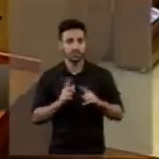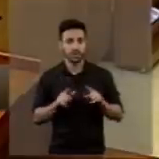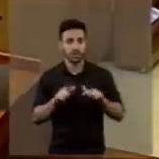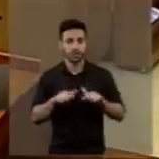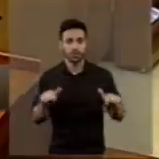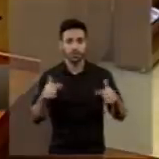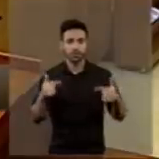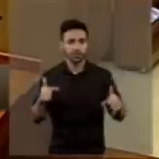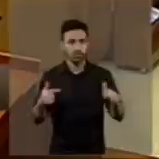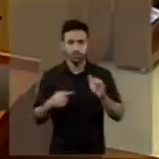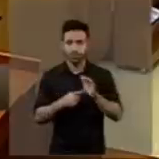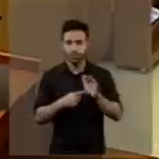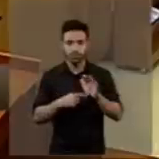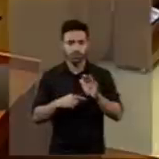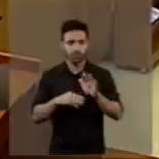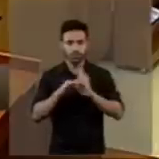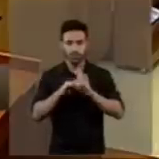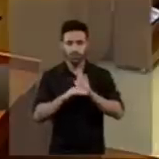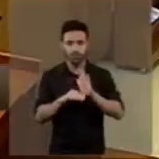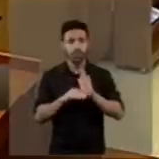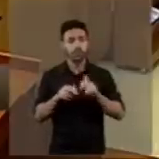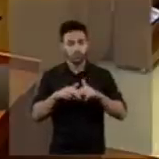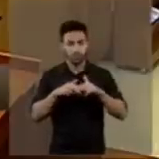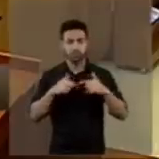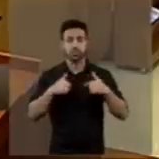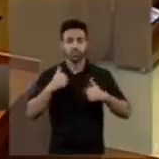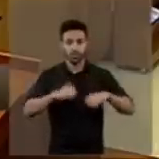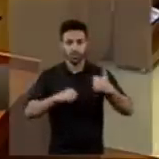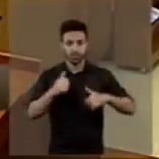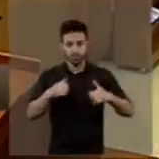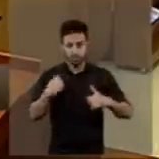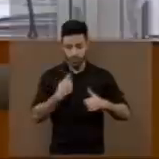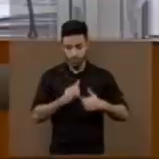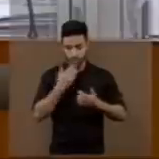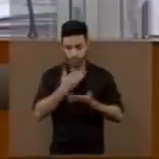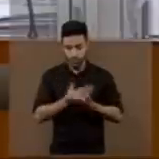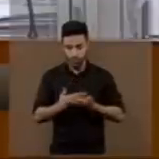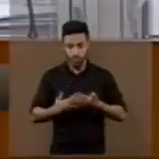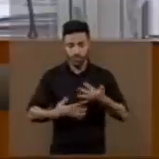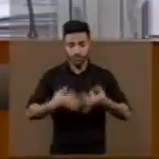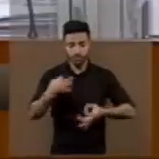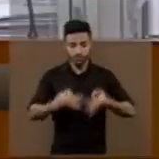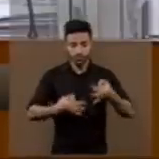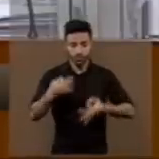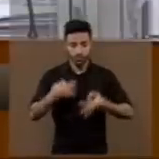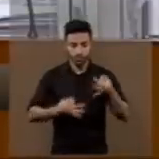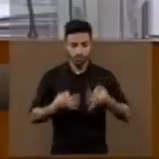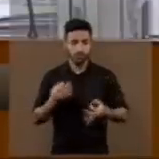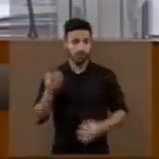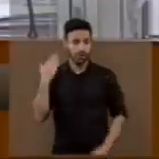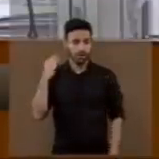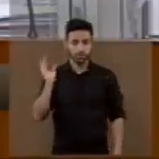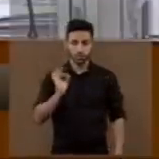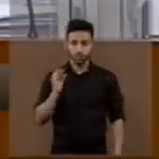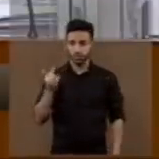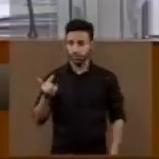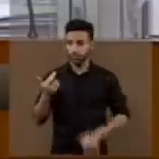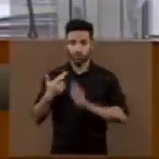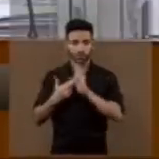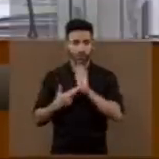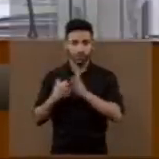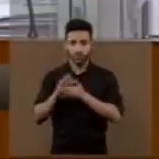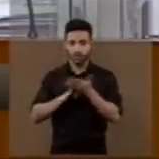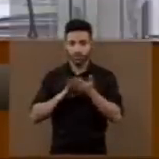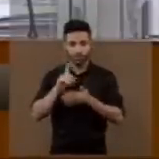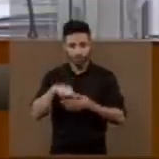não tem esse norma, dispositivo, por isso nós norma. Analisamos. E nós começamos esse julgamento quando nem havia essa norma. Essa norma é